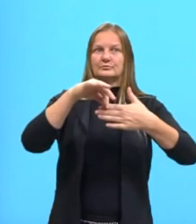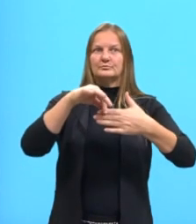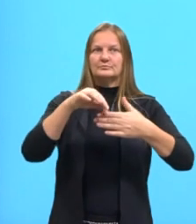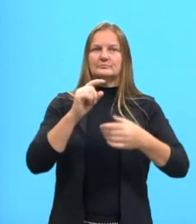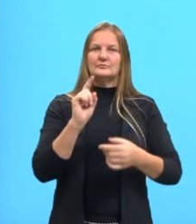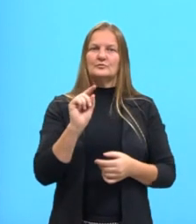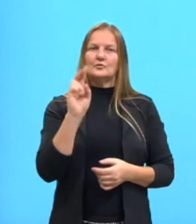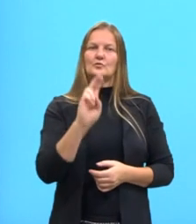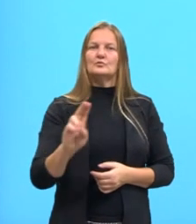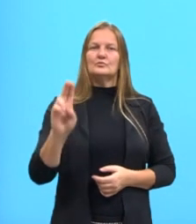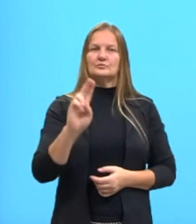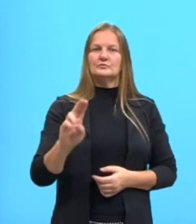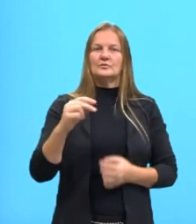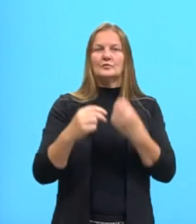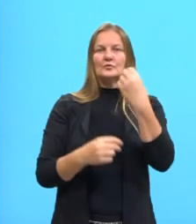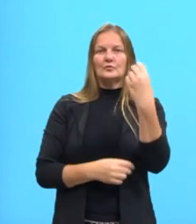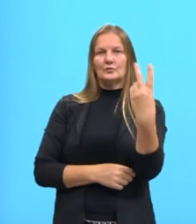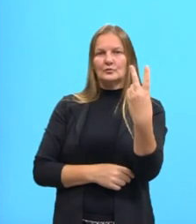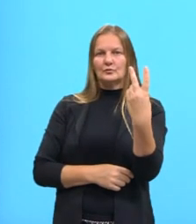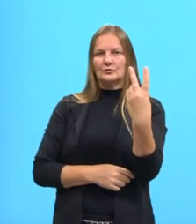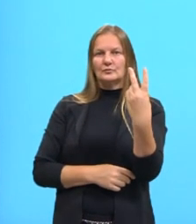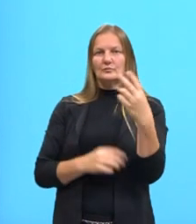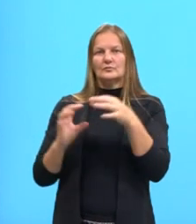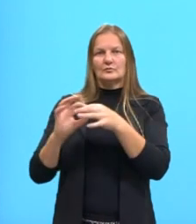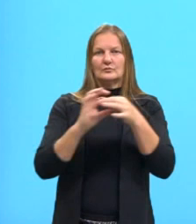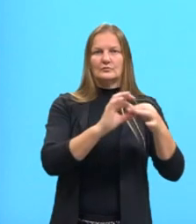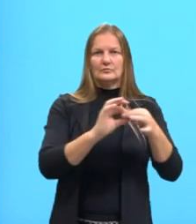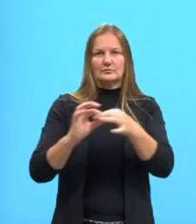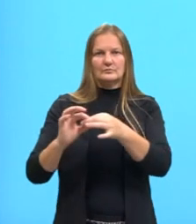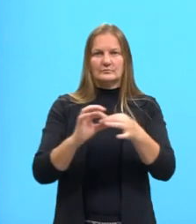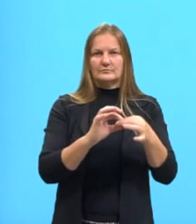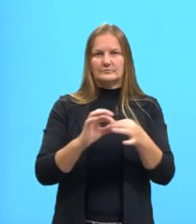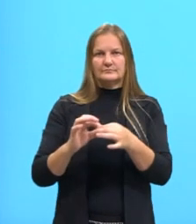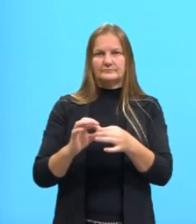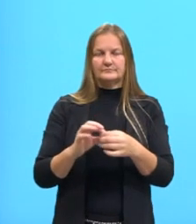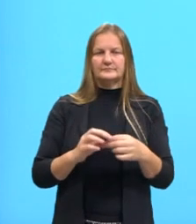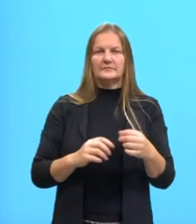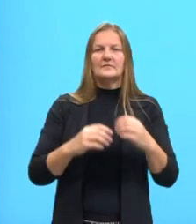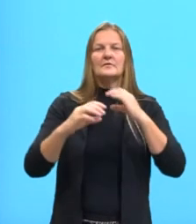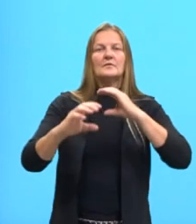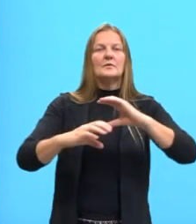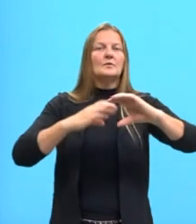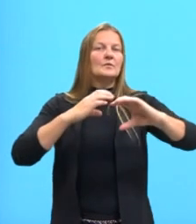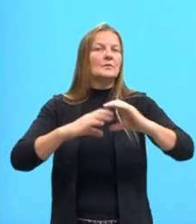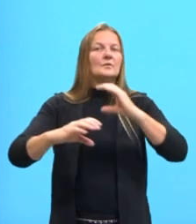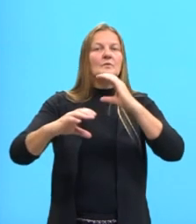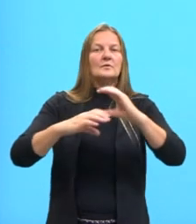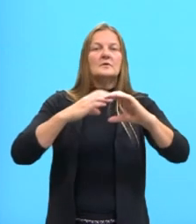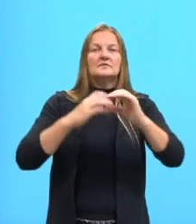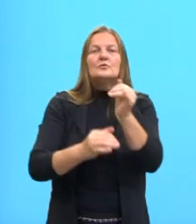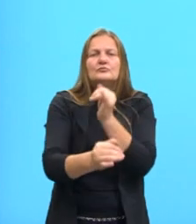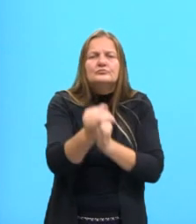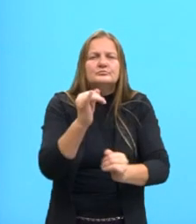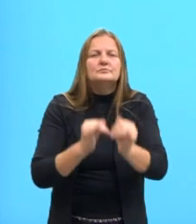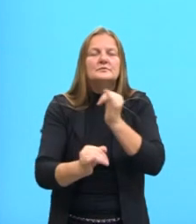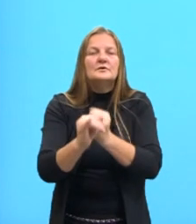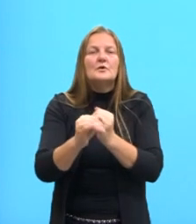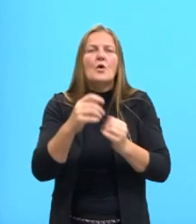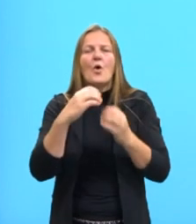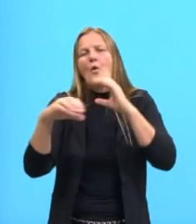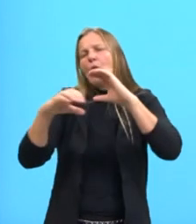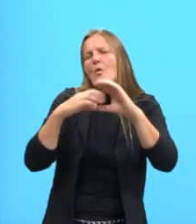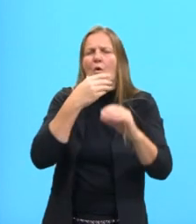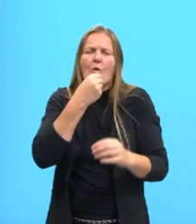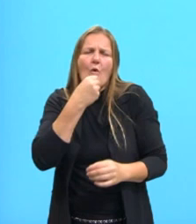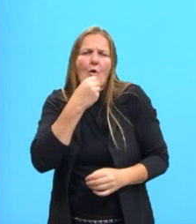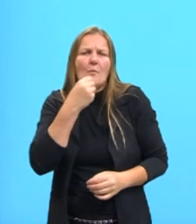o uso de dois conectores interfrásicos em sua canção pela internet o cantor